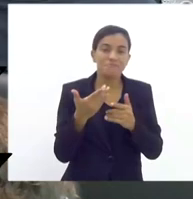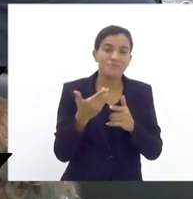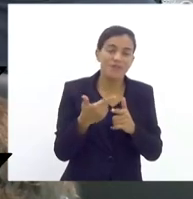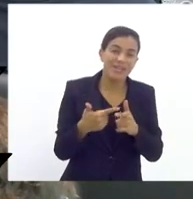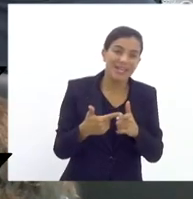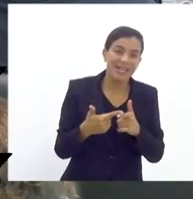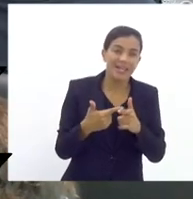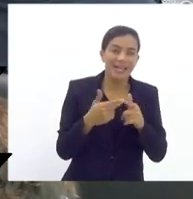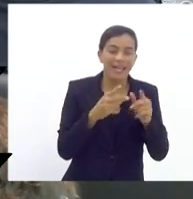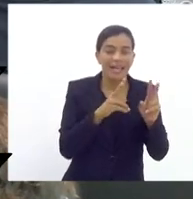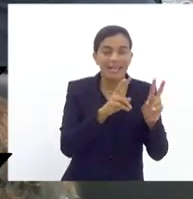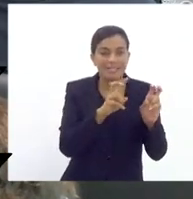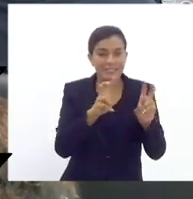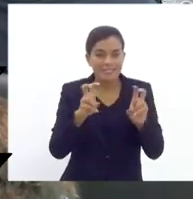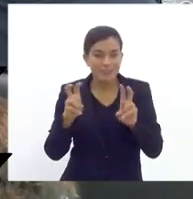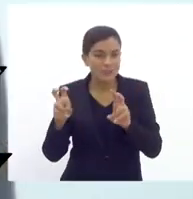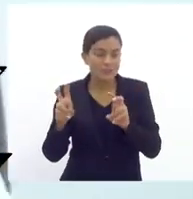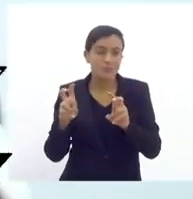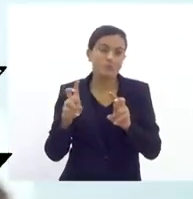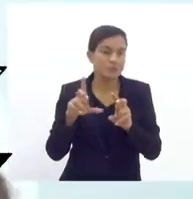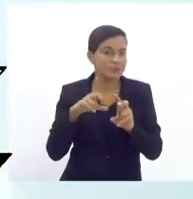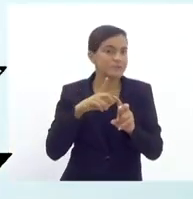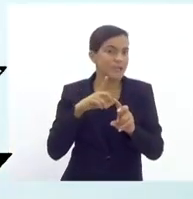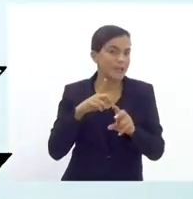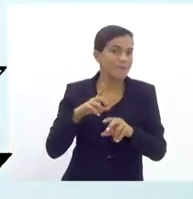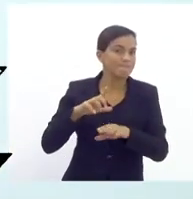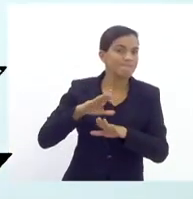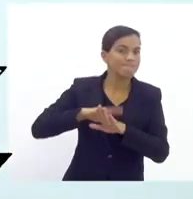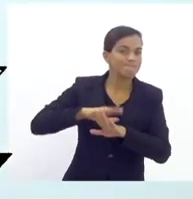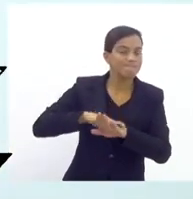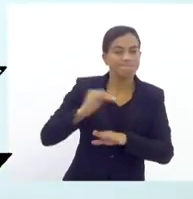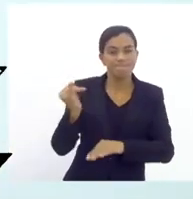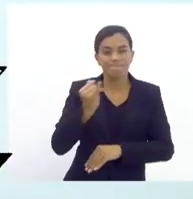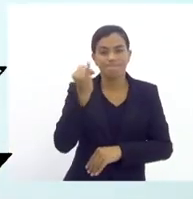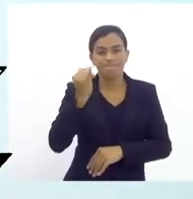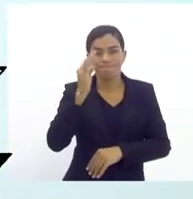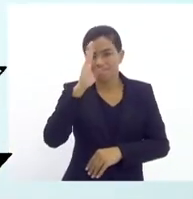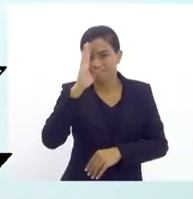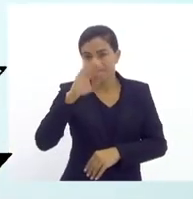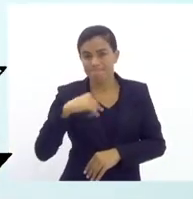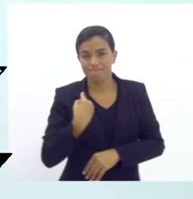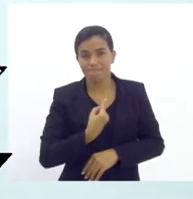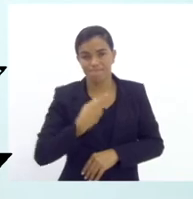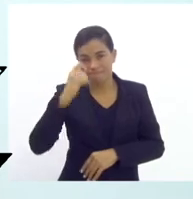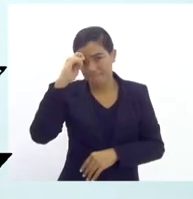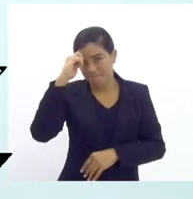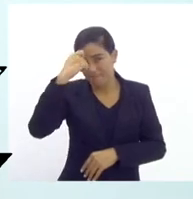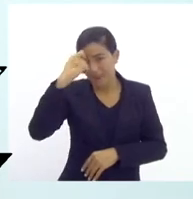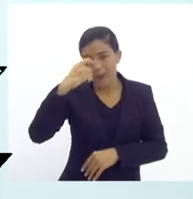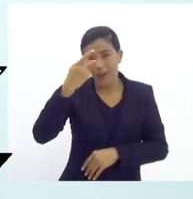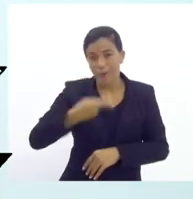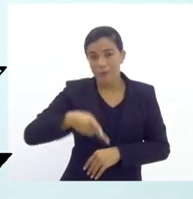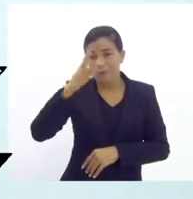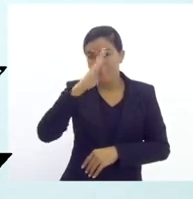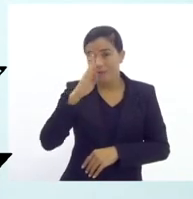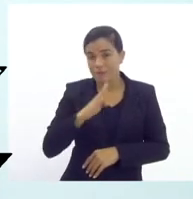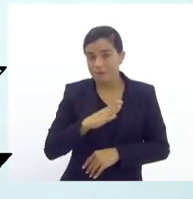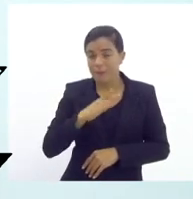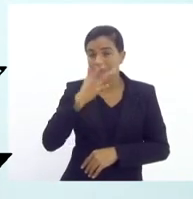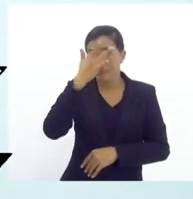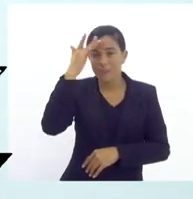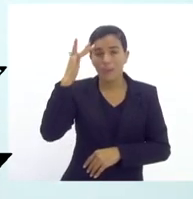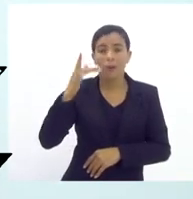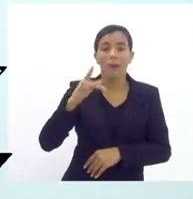são de uma importância né Principalmente para nós enquanto negros nesse país quem de fato toca